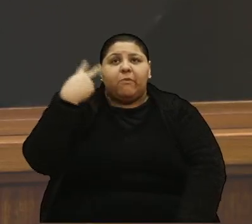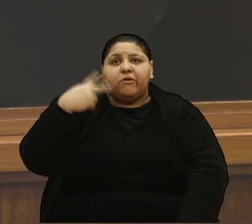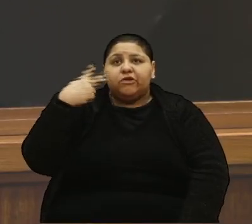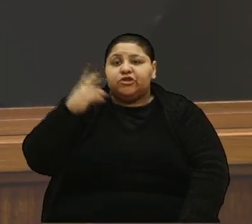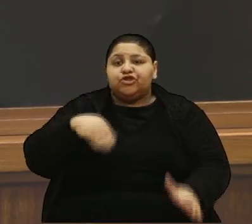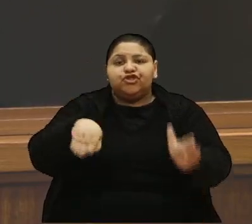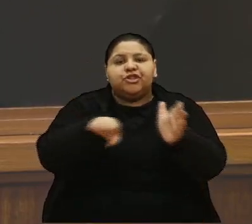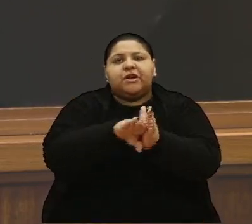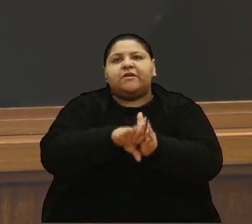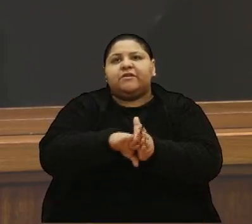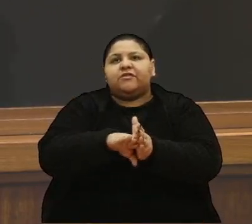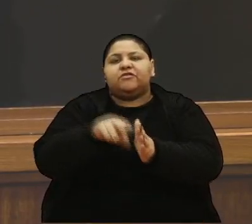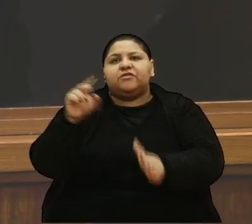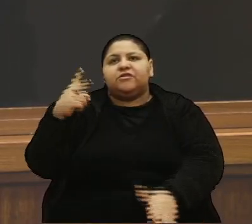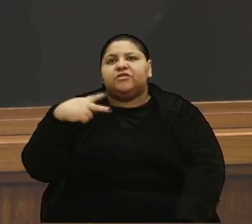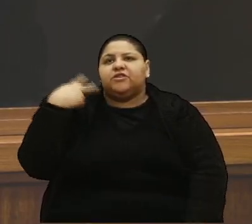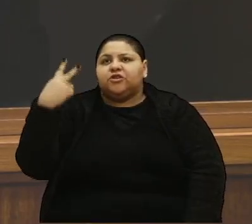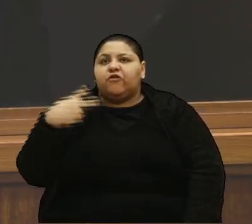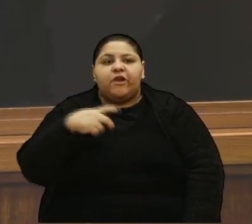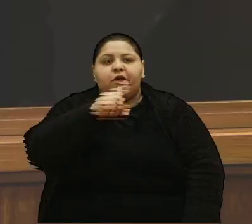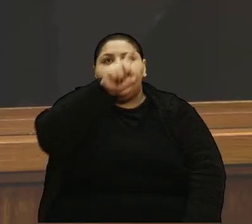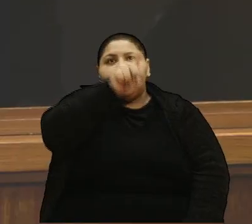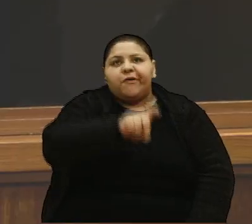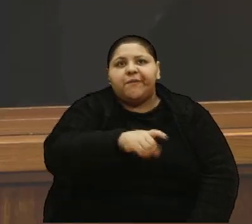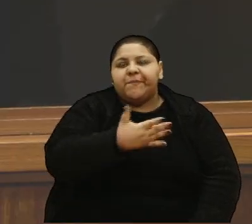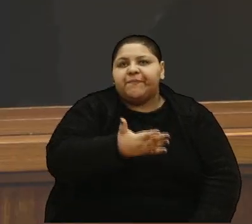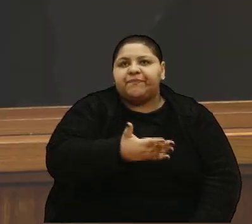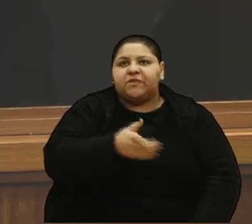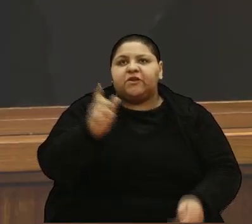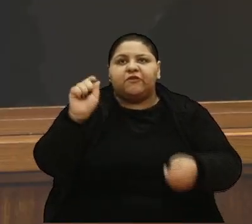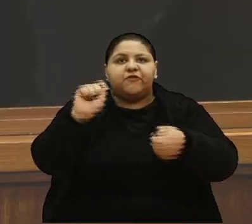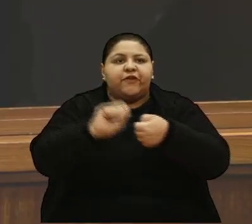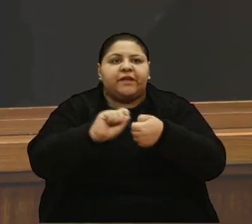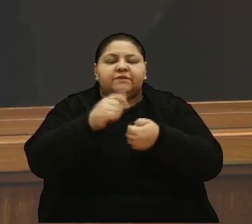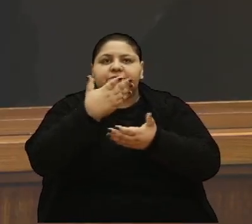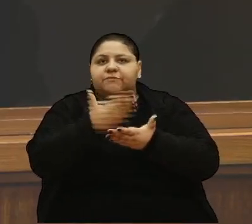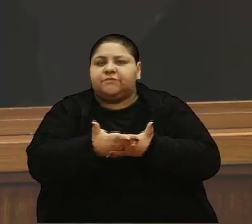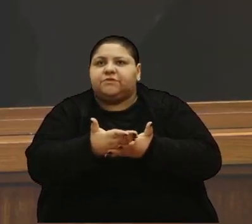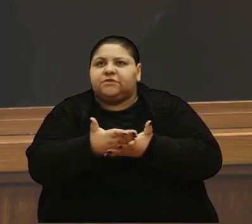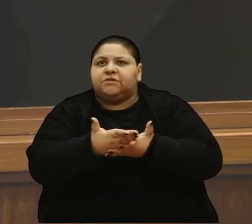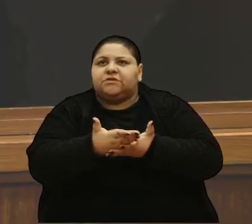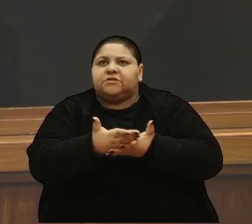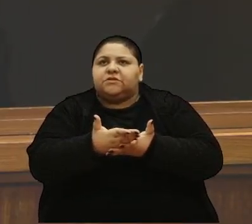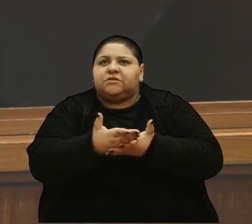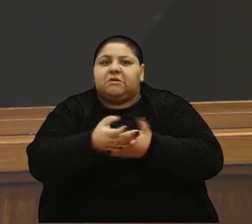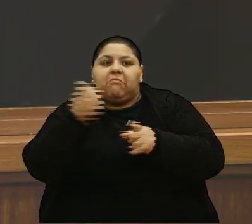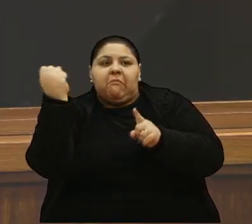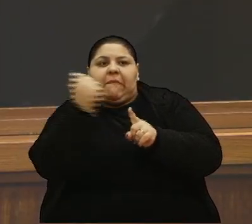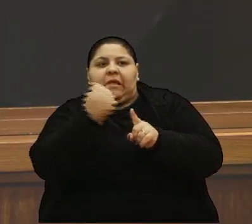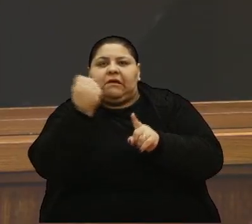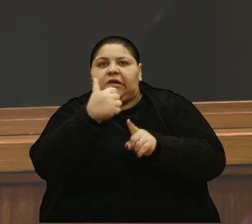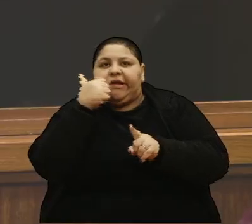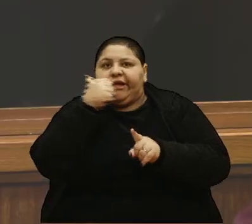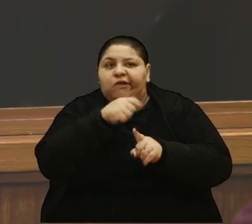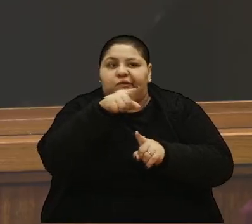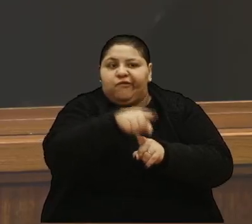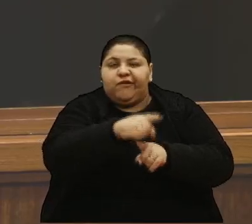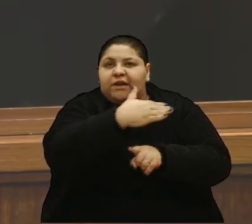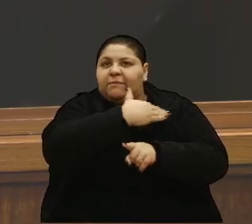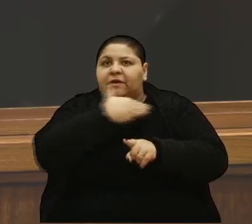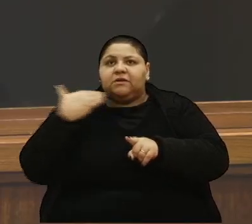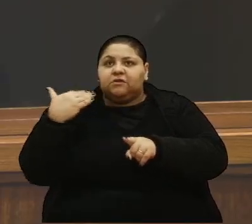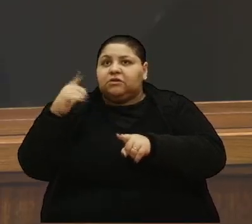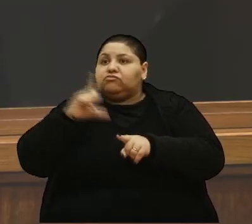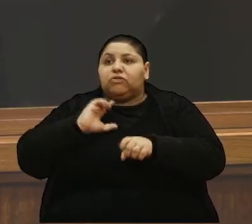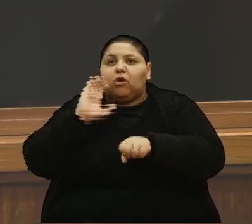lá e dizer o vereador X fez tal coisa, bateu na sua mulher, foi ele que bateu a sua mulher, se eu não